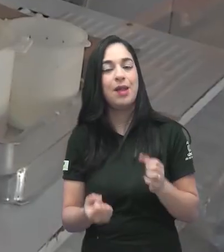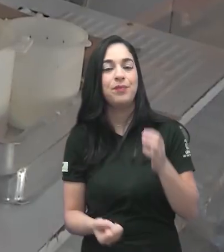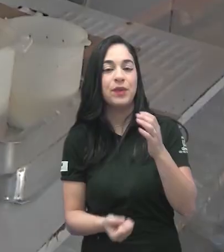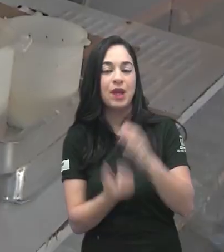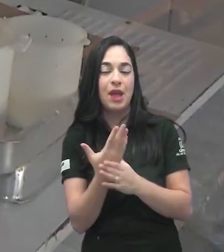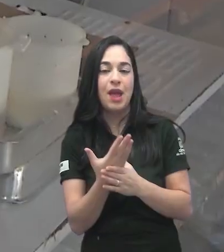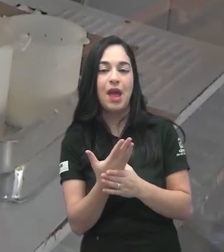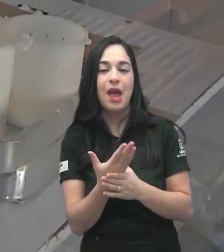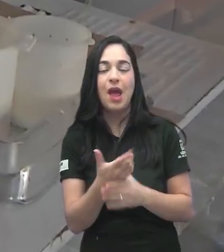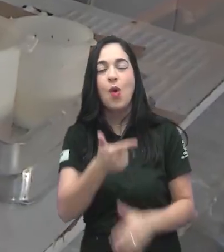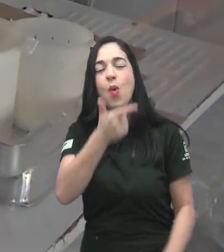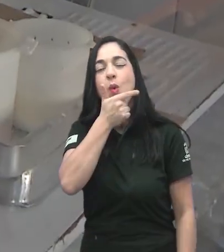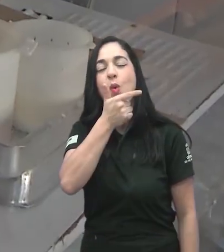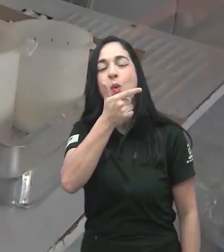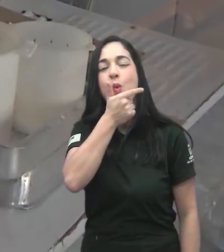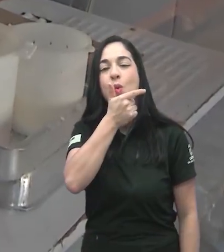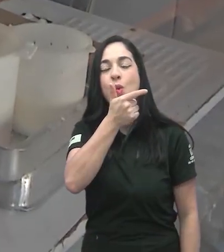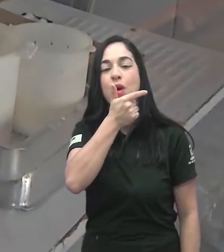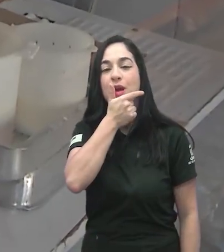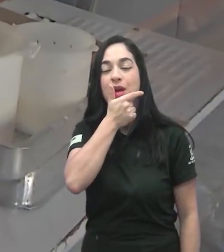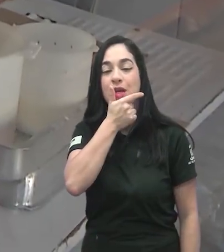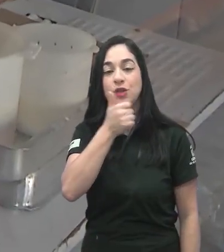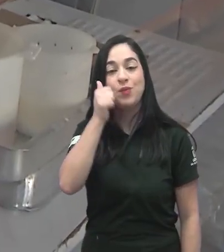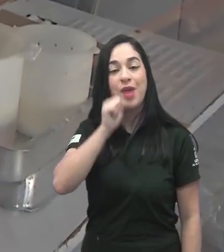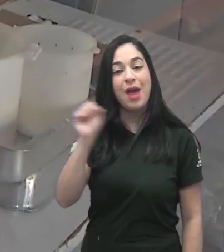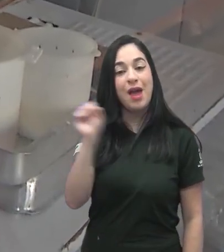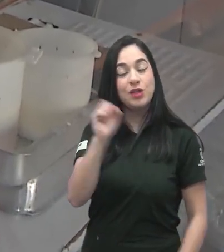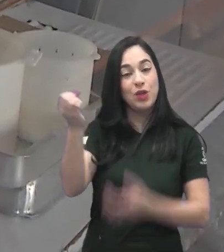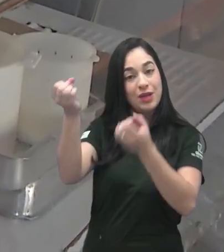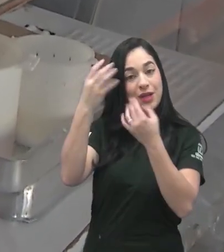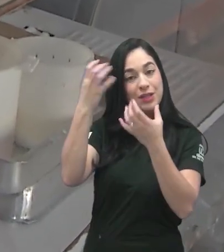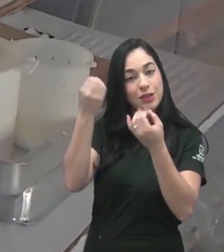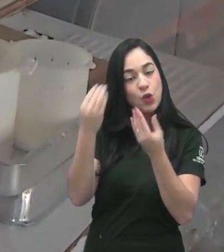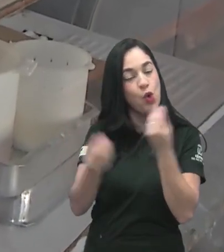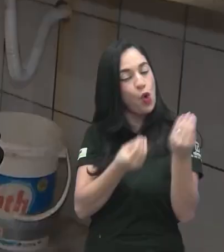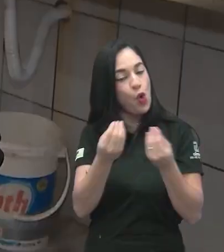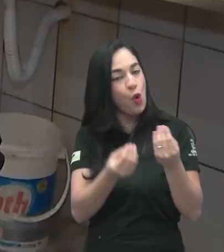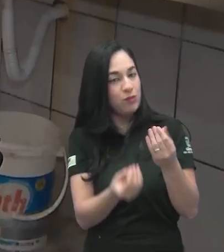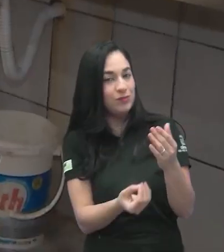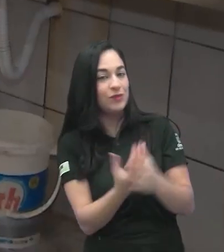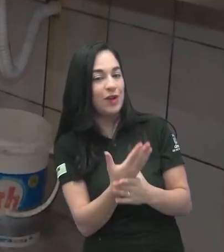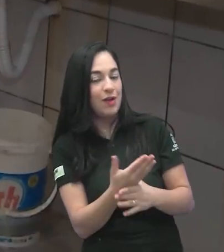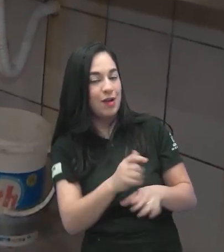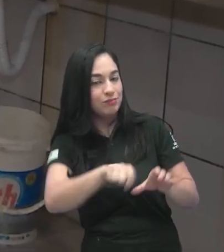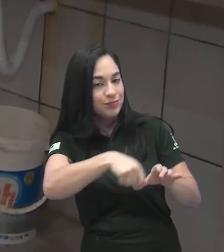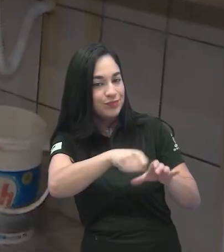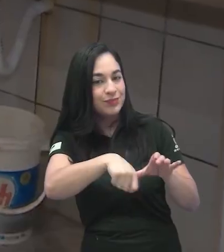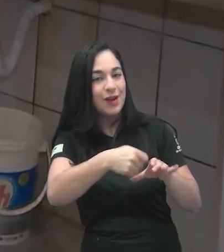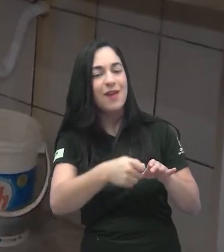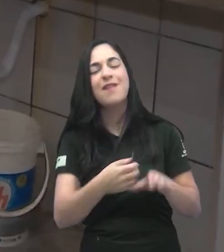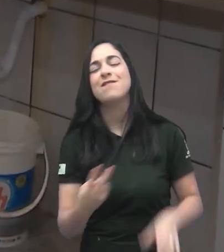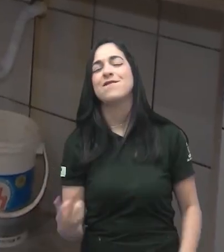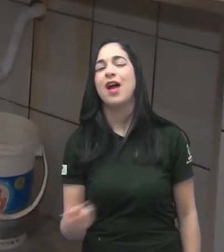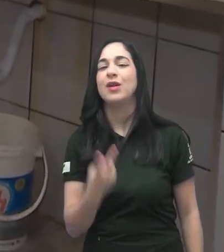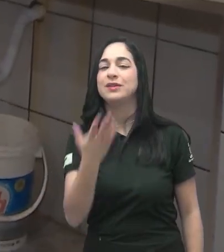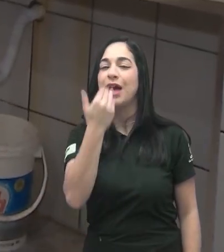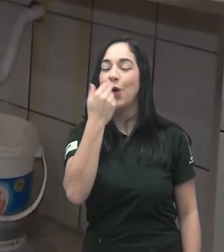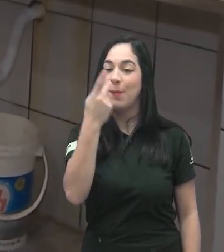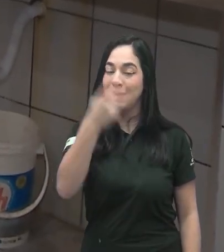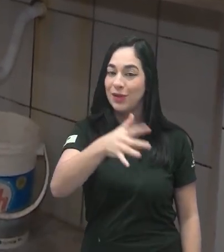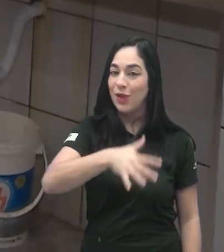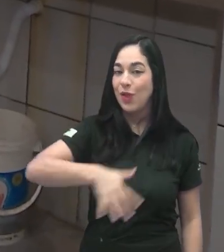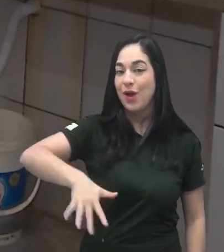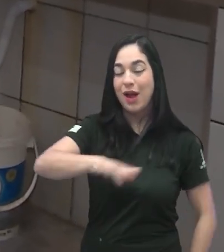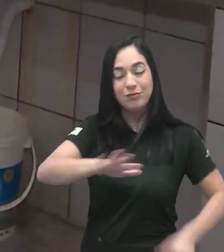tradicional queijo frescal, com uma receita herdada da sogra, uma forma de valorizar a culinária